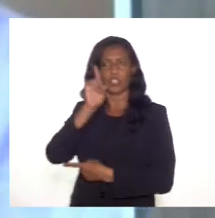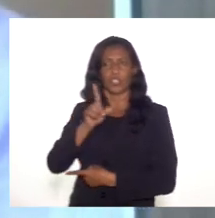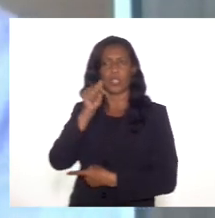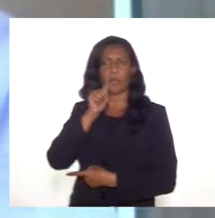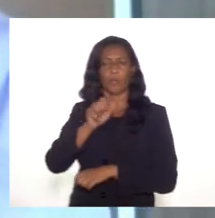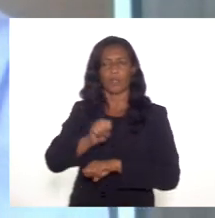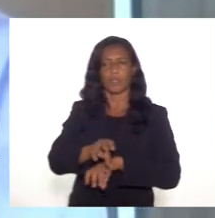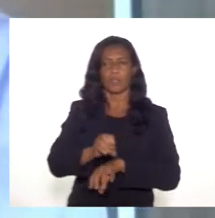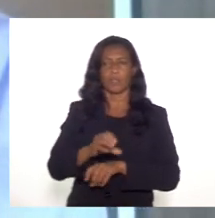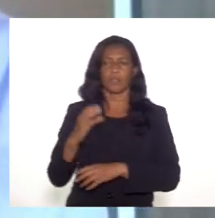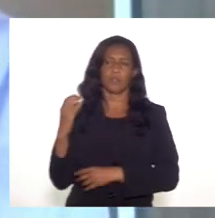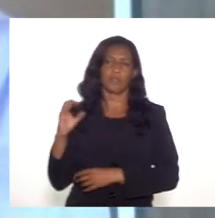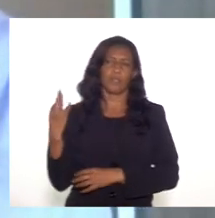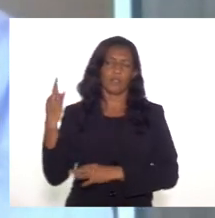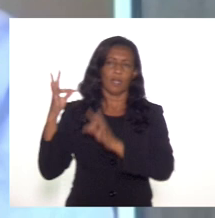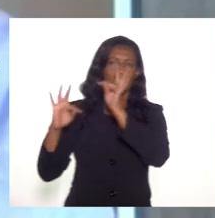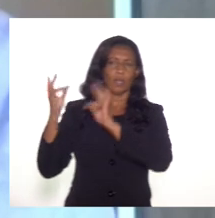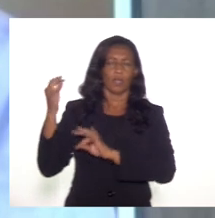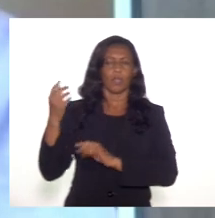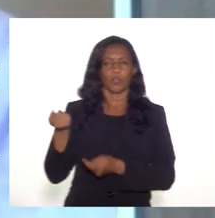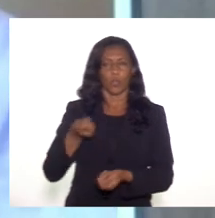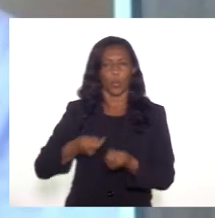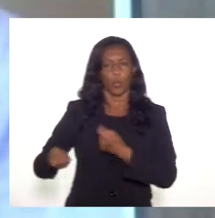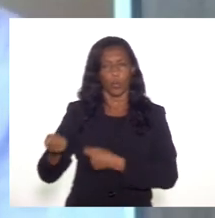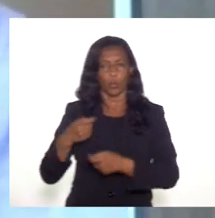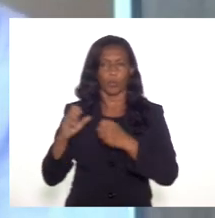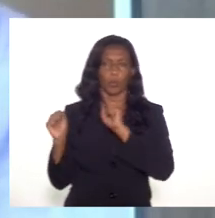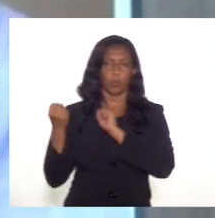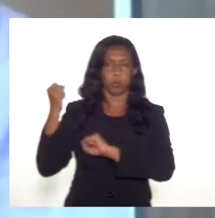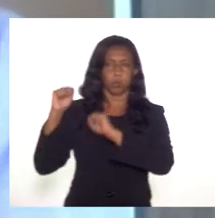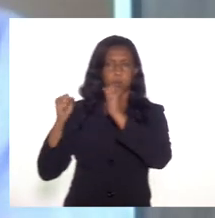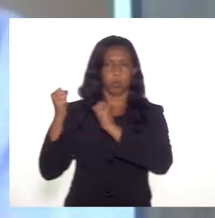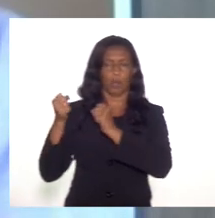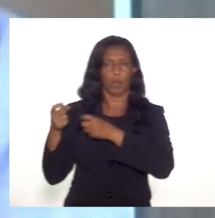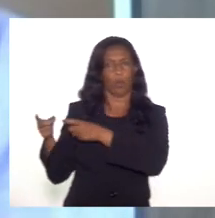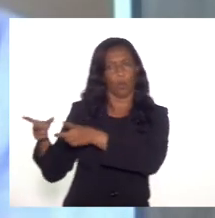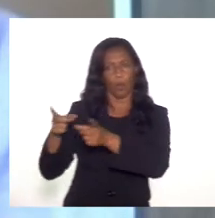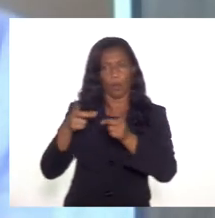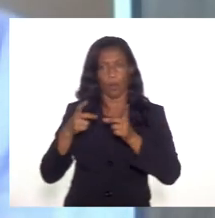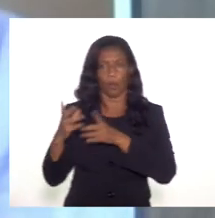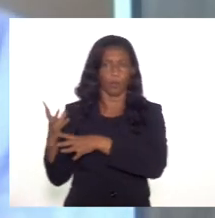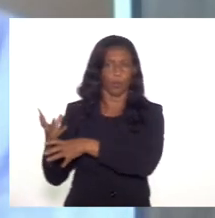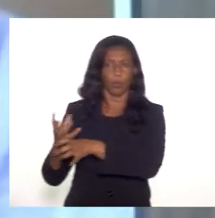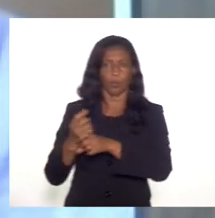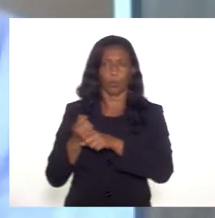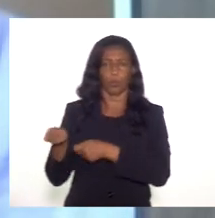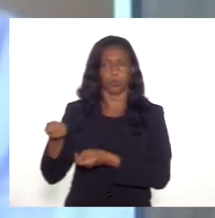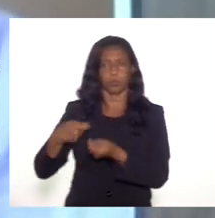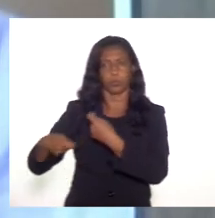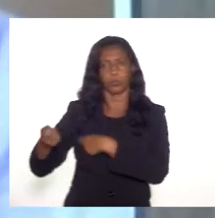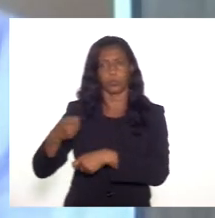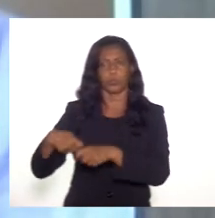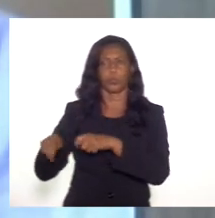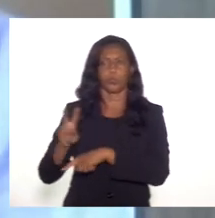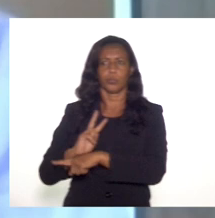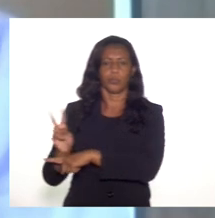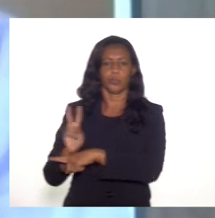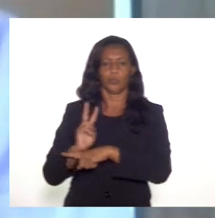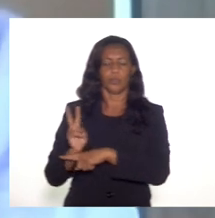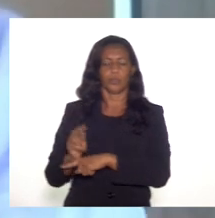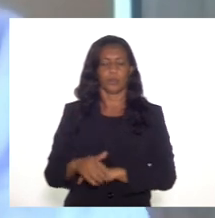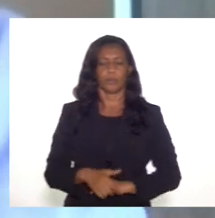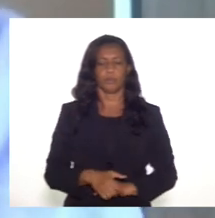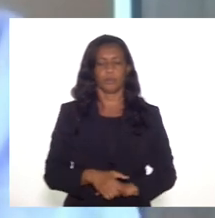de educação, de ciências e tecnologia, de economia, indústria e comércio e de orçamento, finanças, fiscalização financeira e